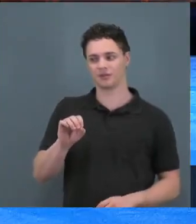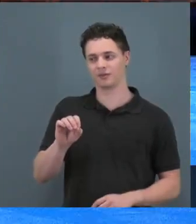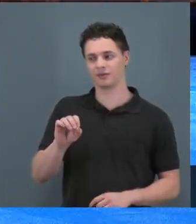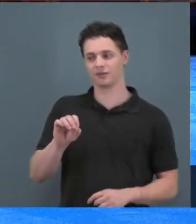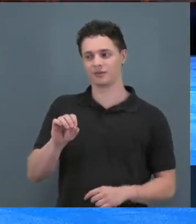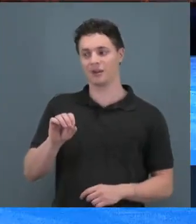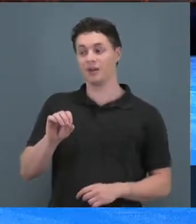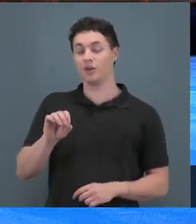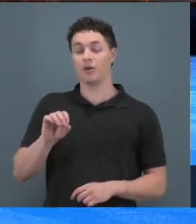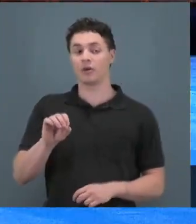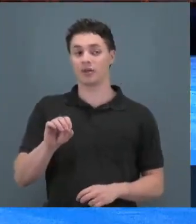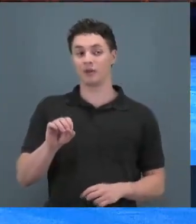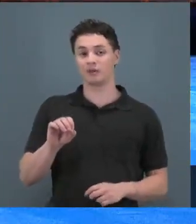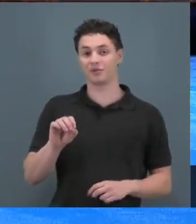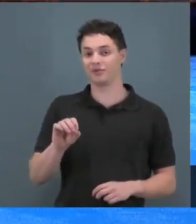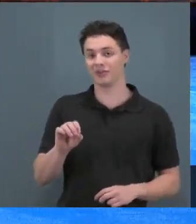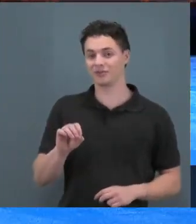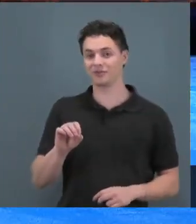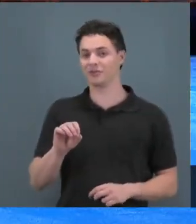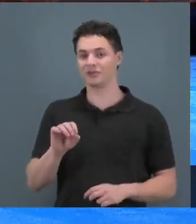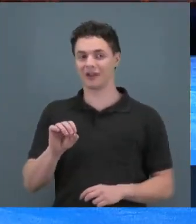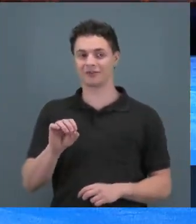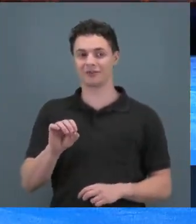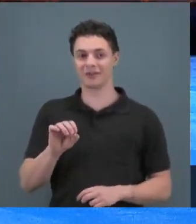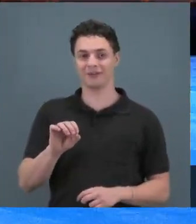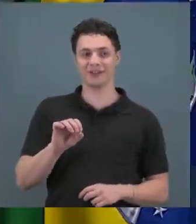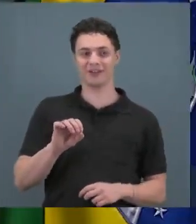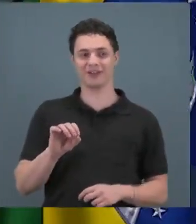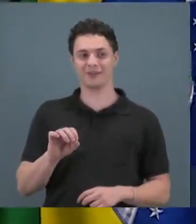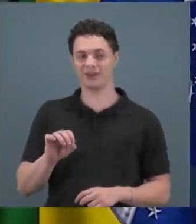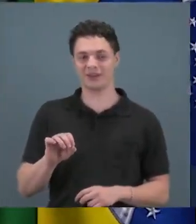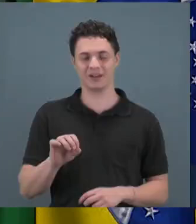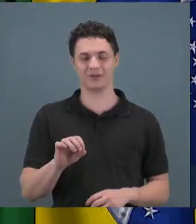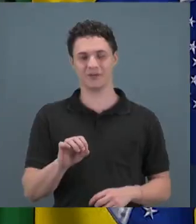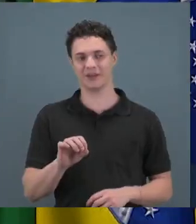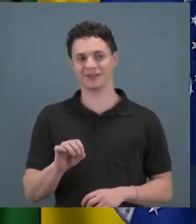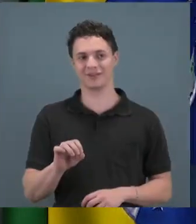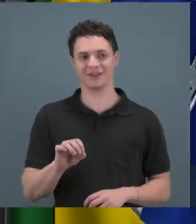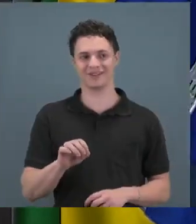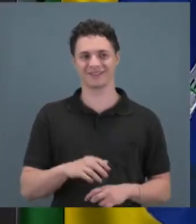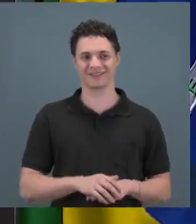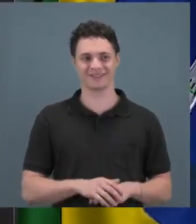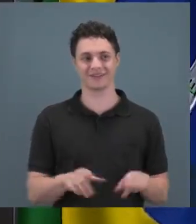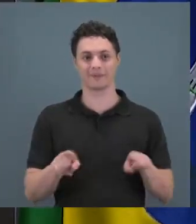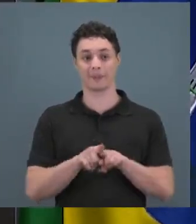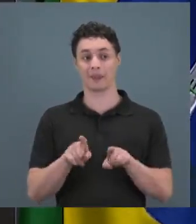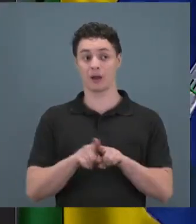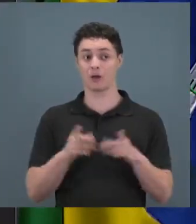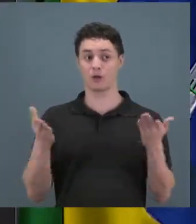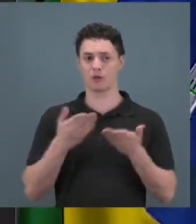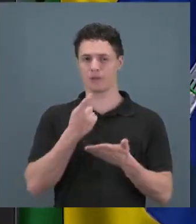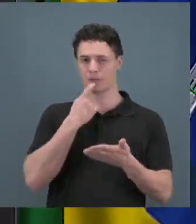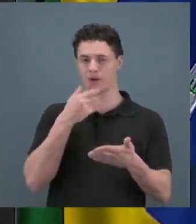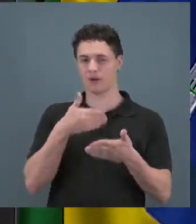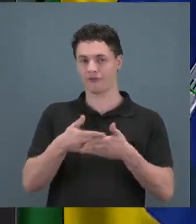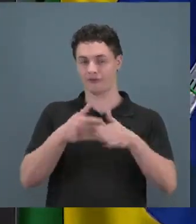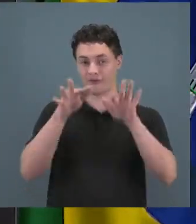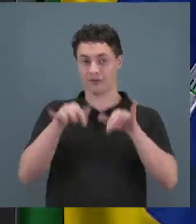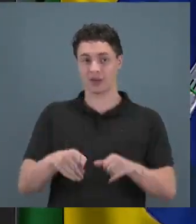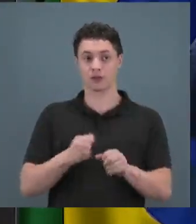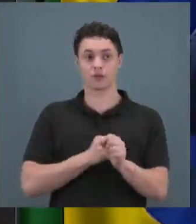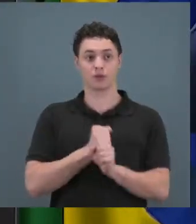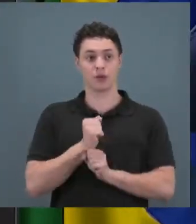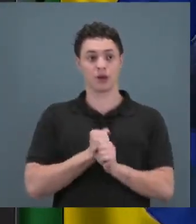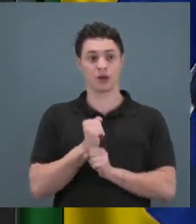Queria dizer que são tantos assuntos, tantos. Chega no final do ano, que